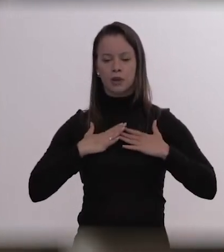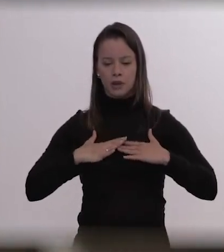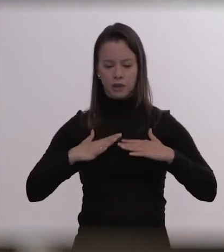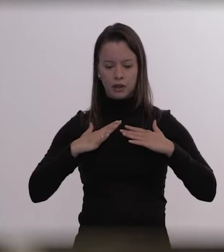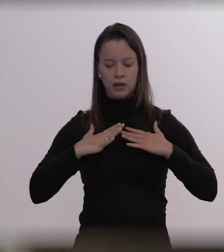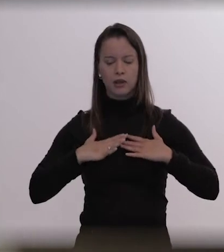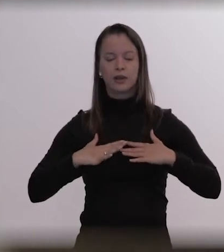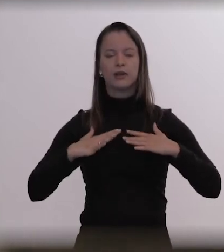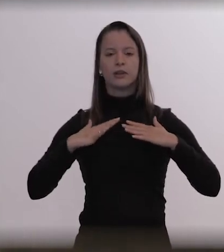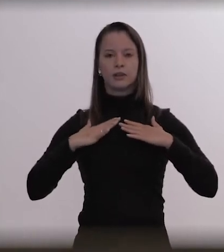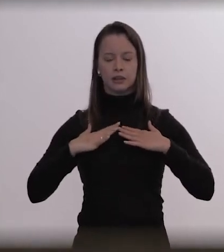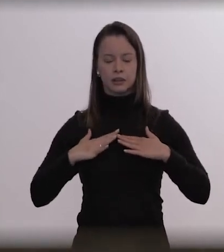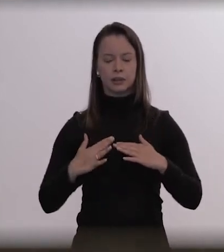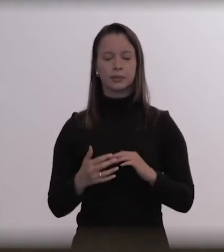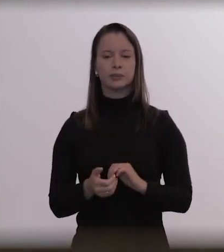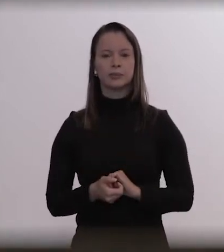natural.